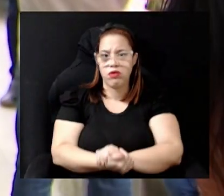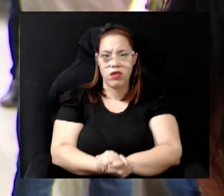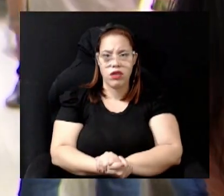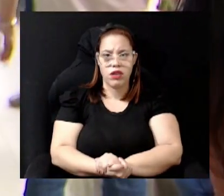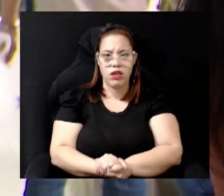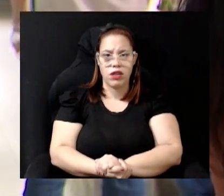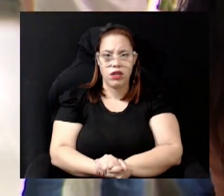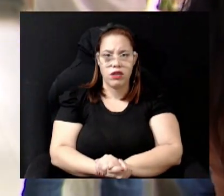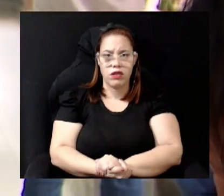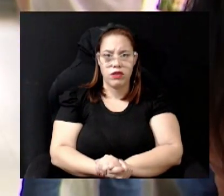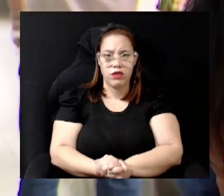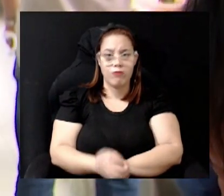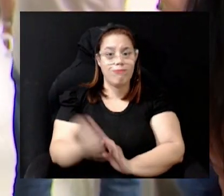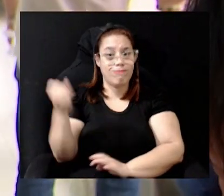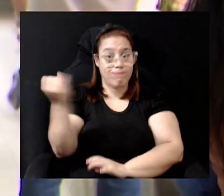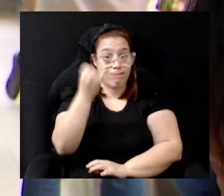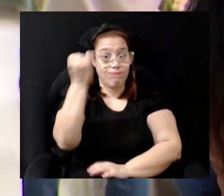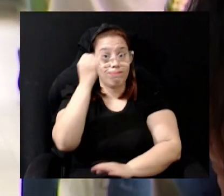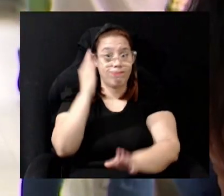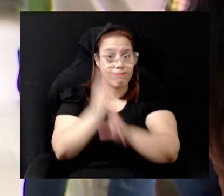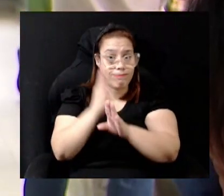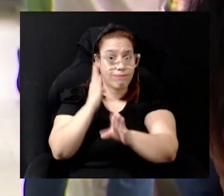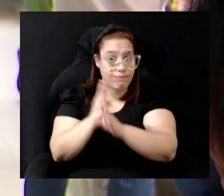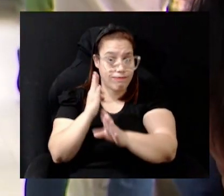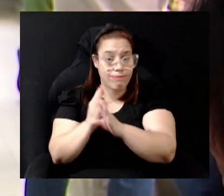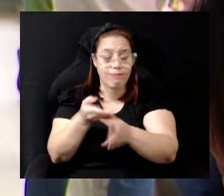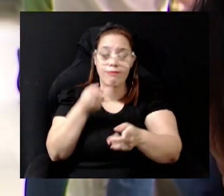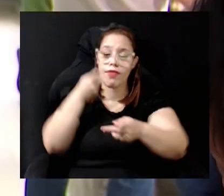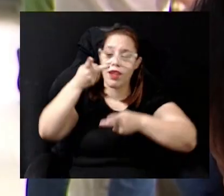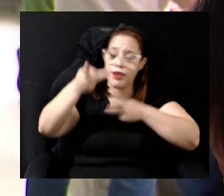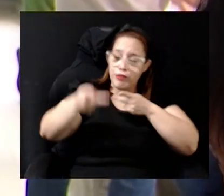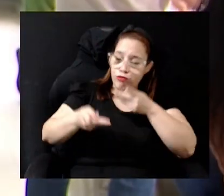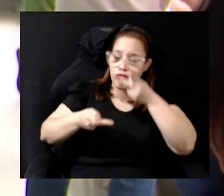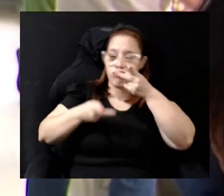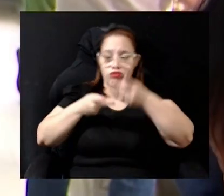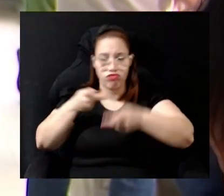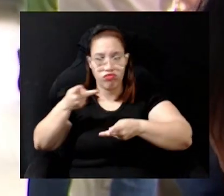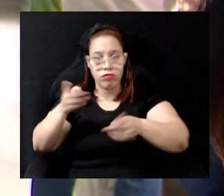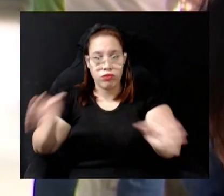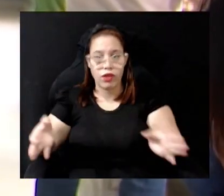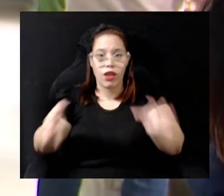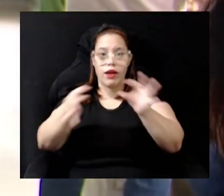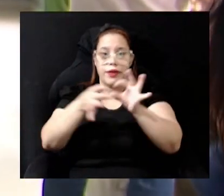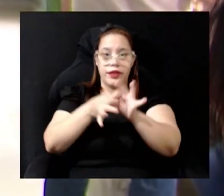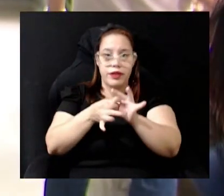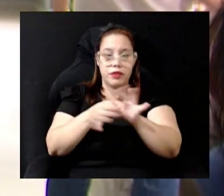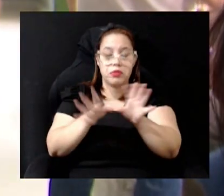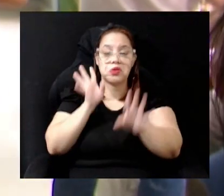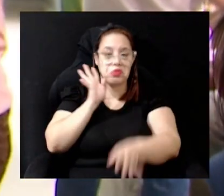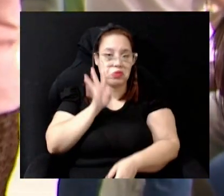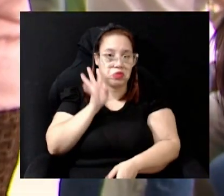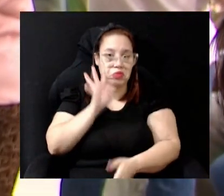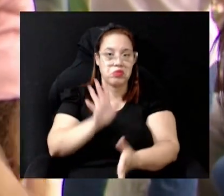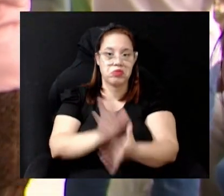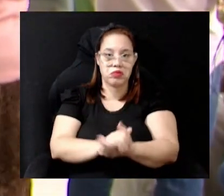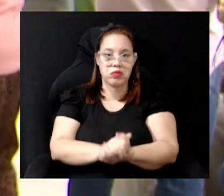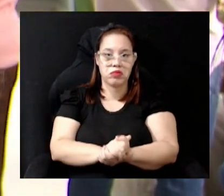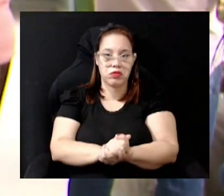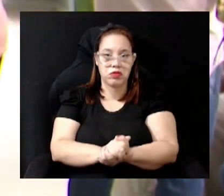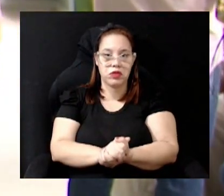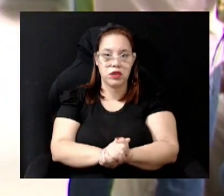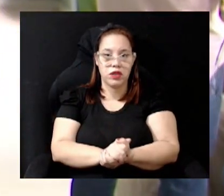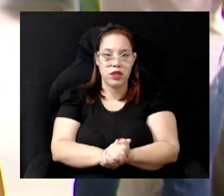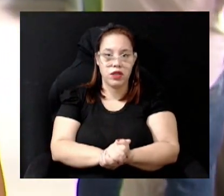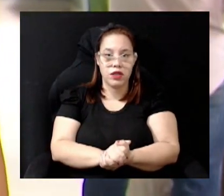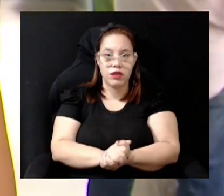esse reencontro, essa conversa, essa integração. Então é muito bacana que isso seja feito todos os meses. E aí todo mundo tem